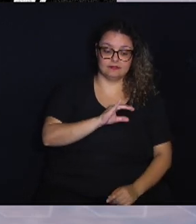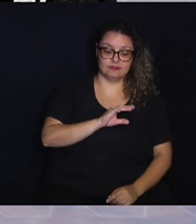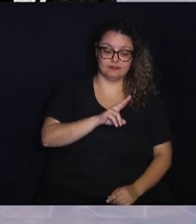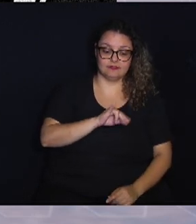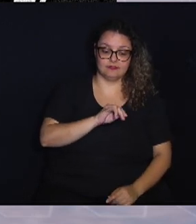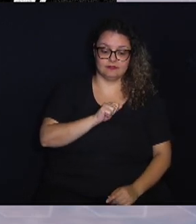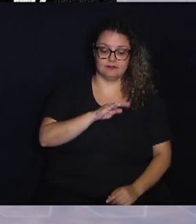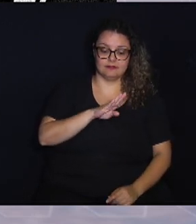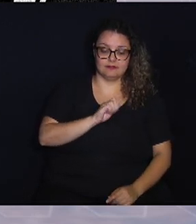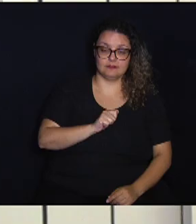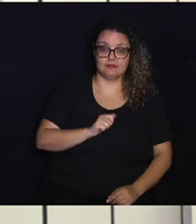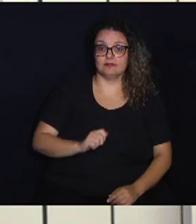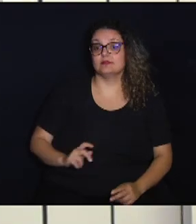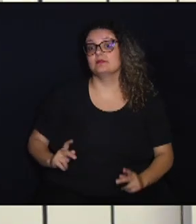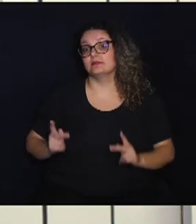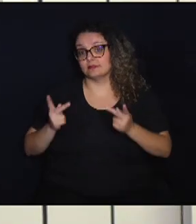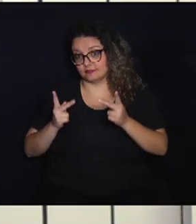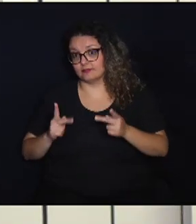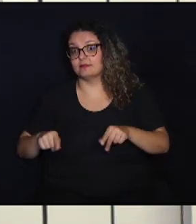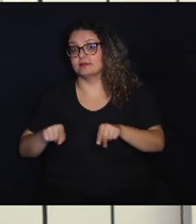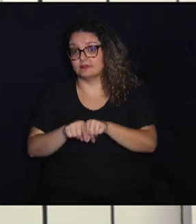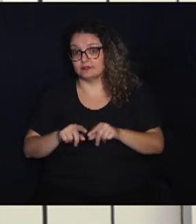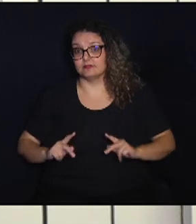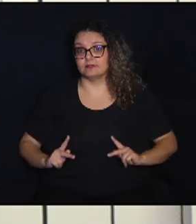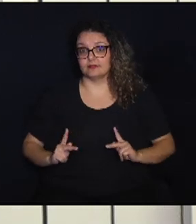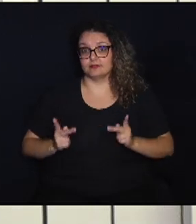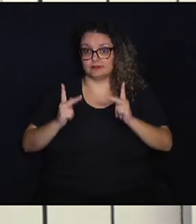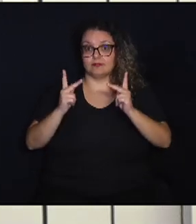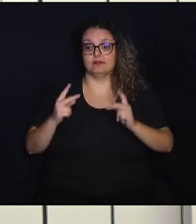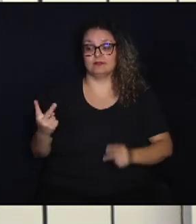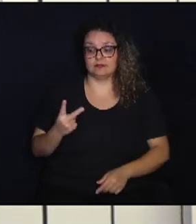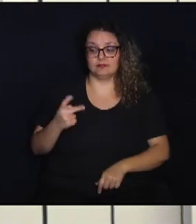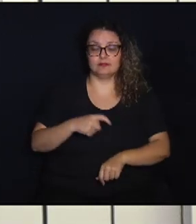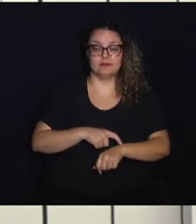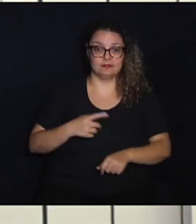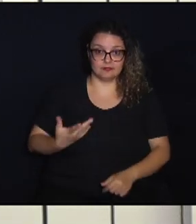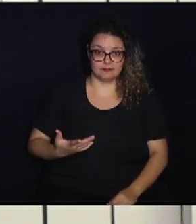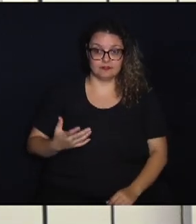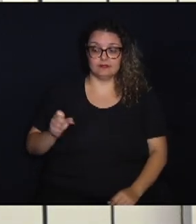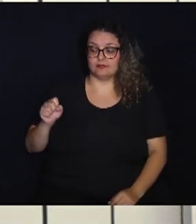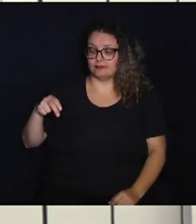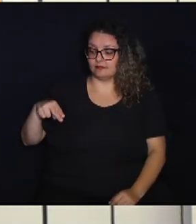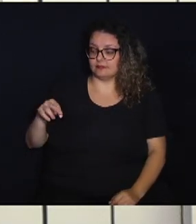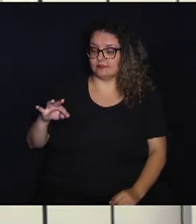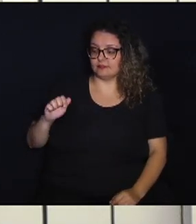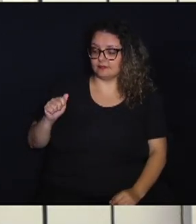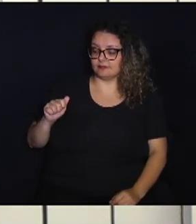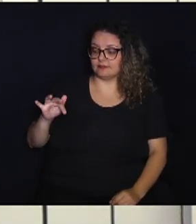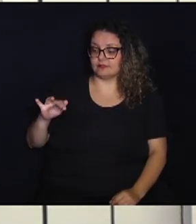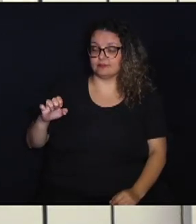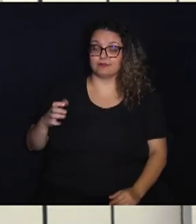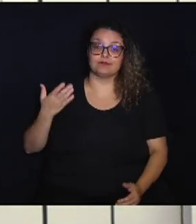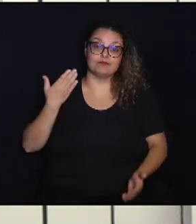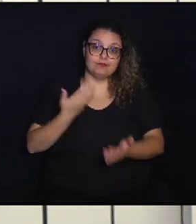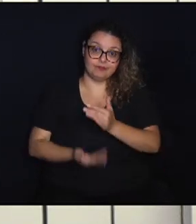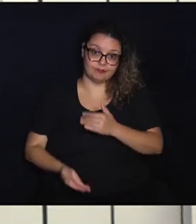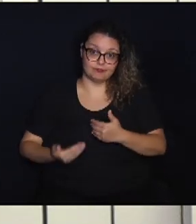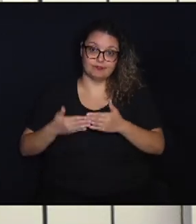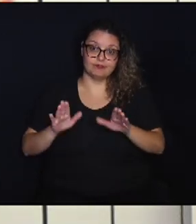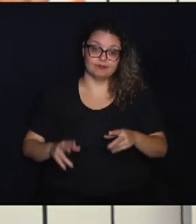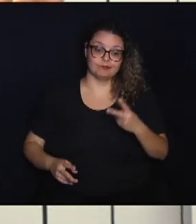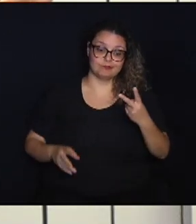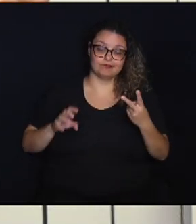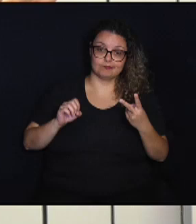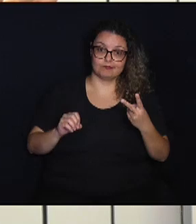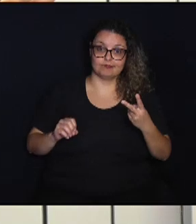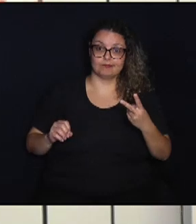vitória também classifica a Ponte à segunda fase. O Santa Fé perdeu na estreia por 2-0, então joga